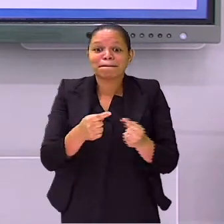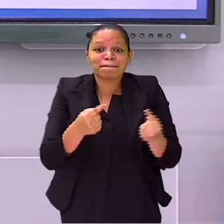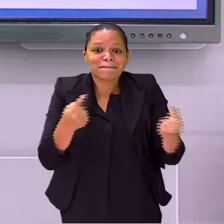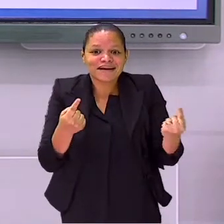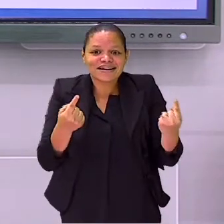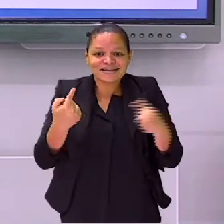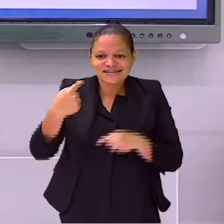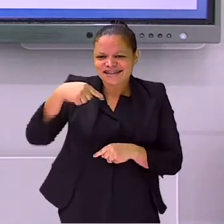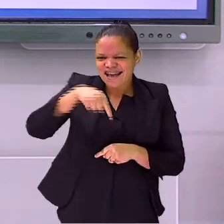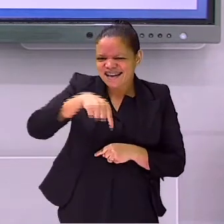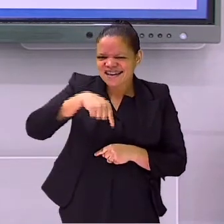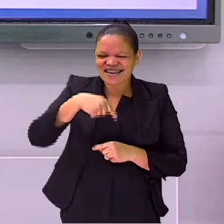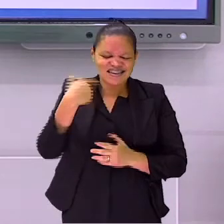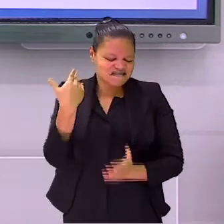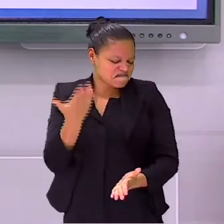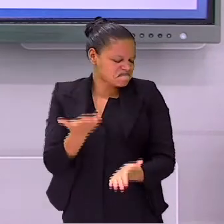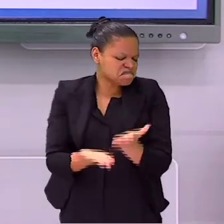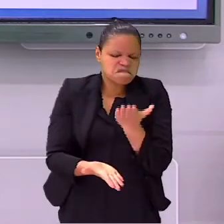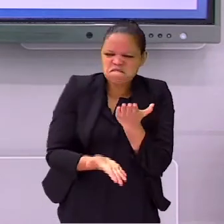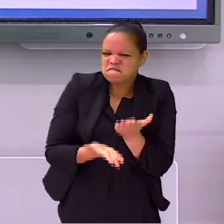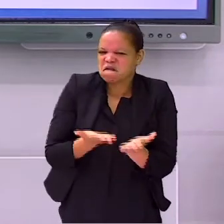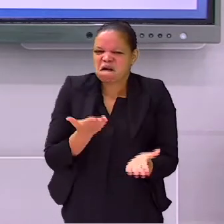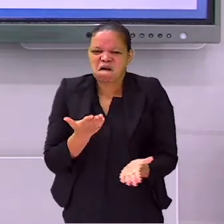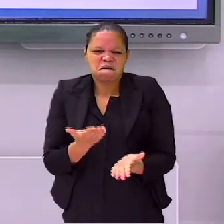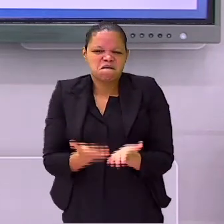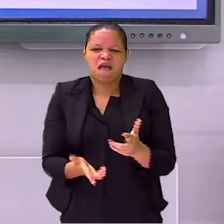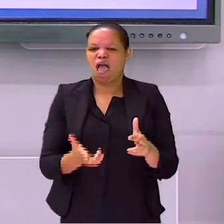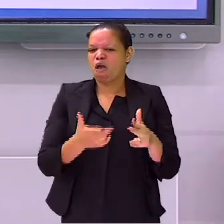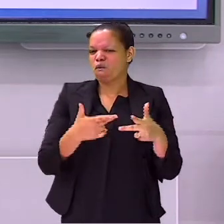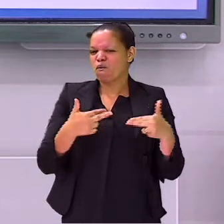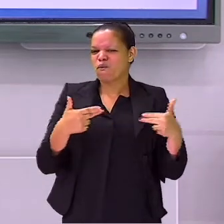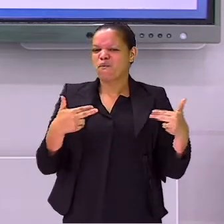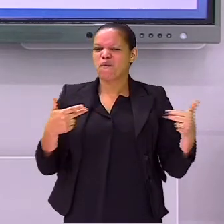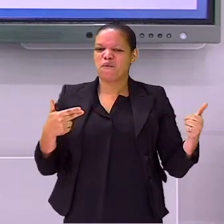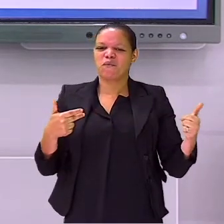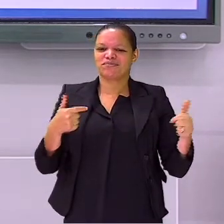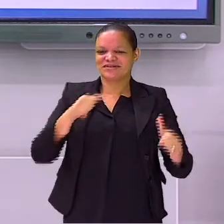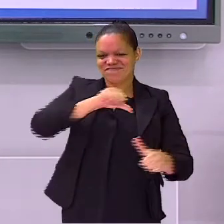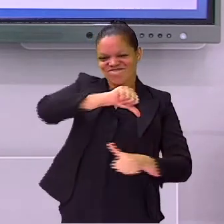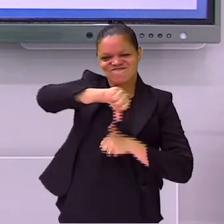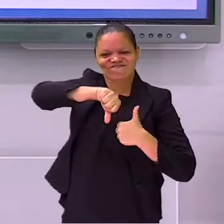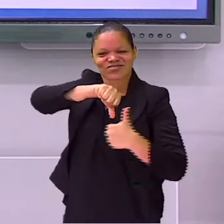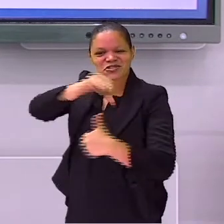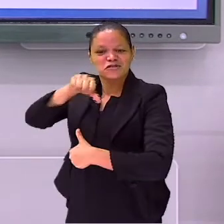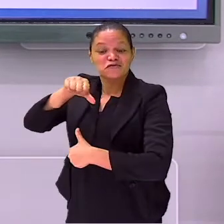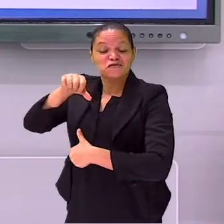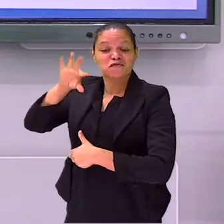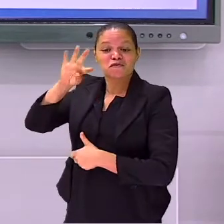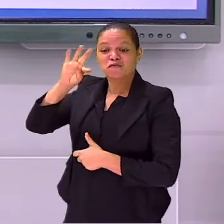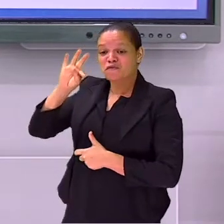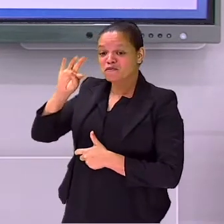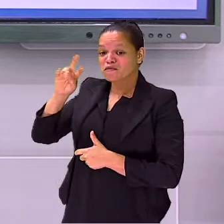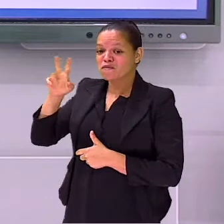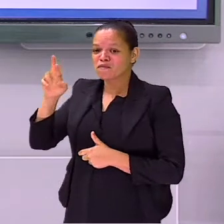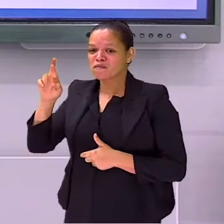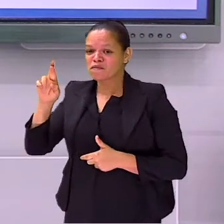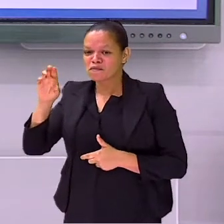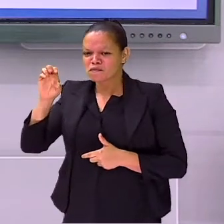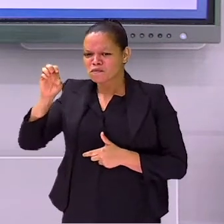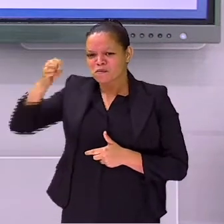ô Pedro, ô Maria, pega aquele trem ali para mim, por favor. Nossa, hoje eu vi um trem que você